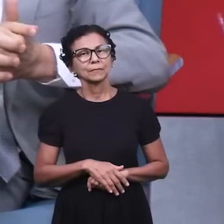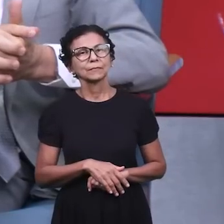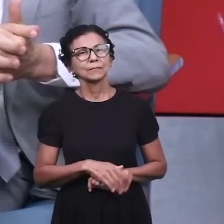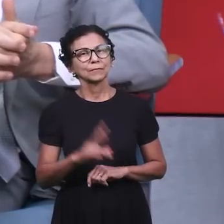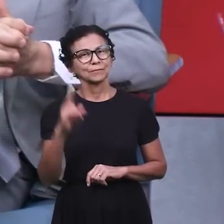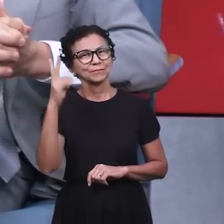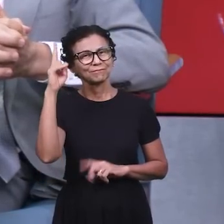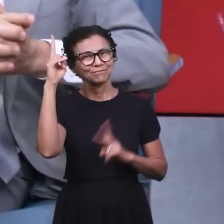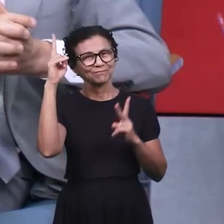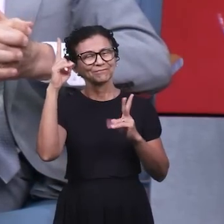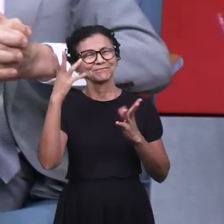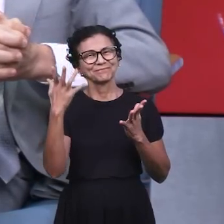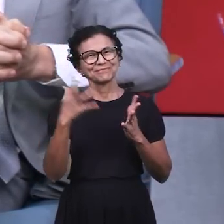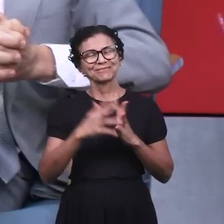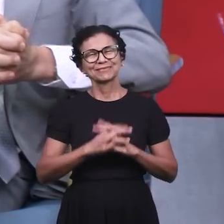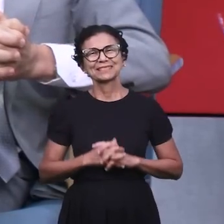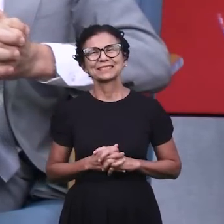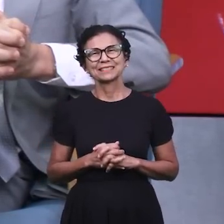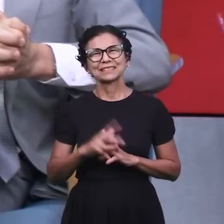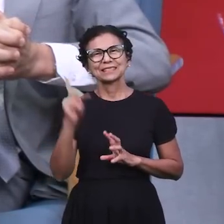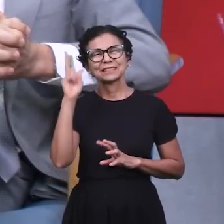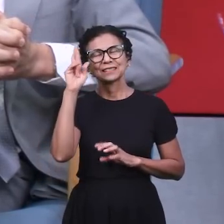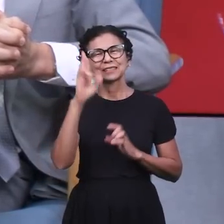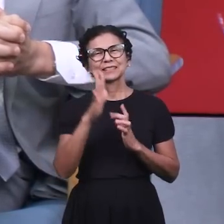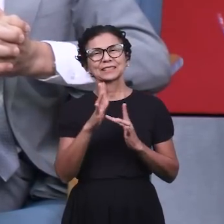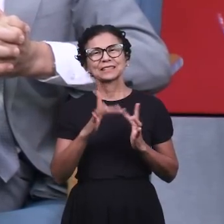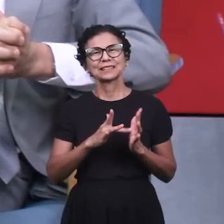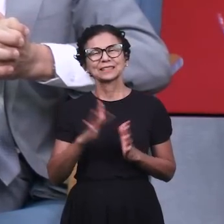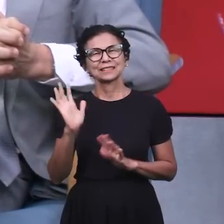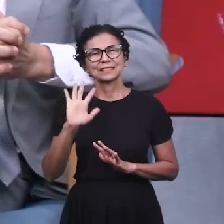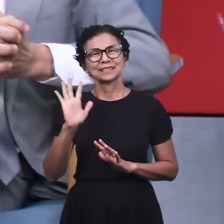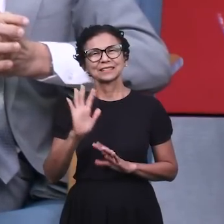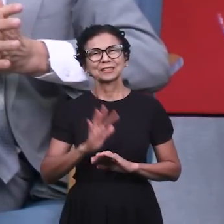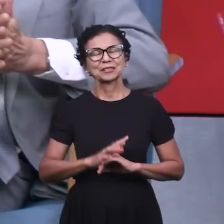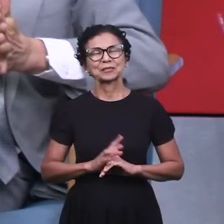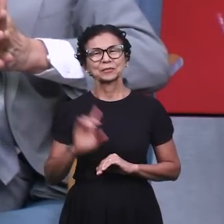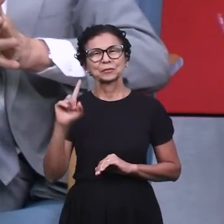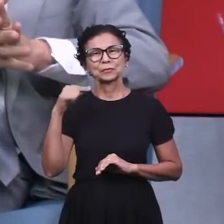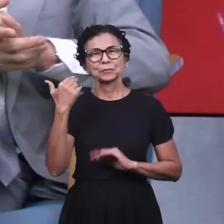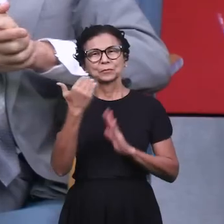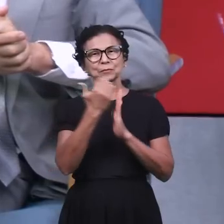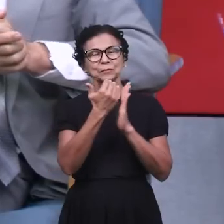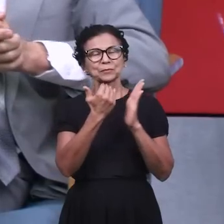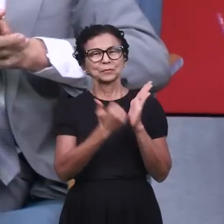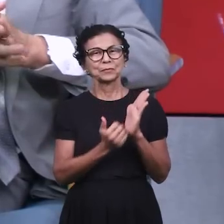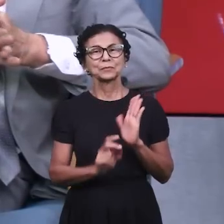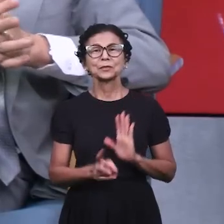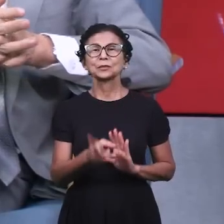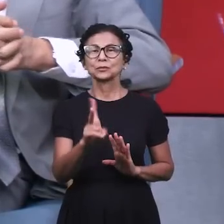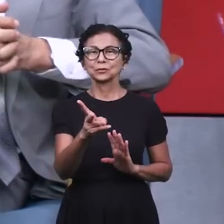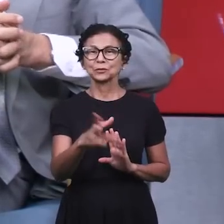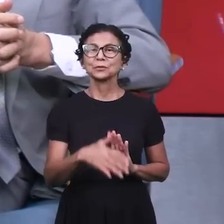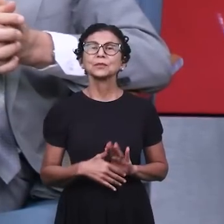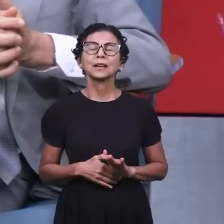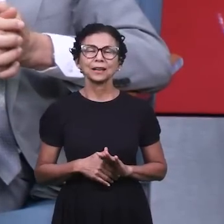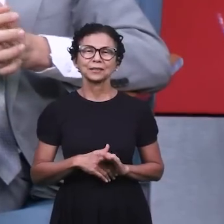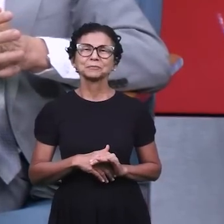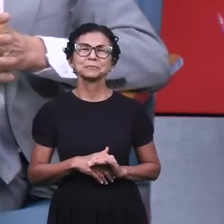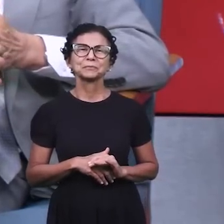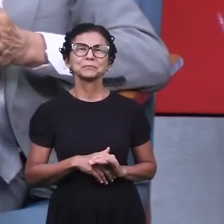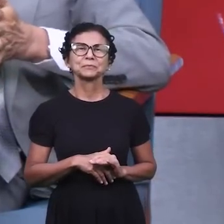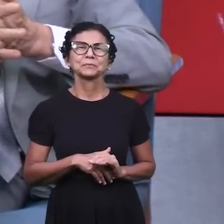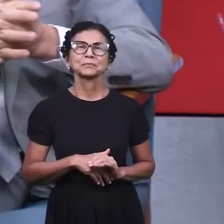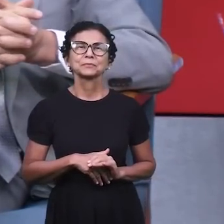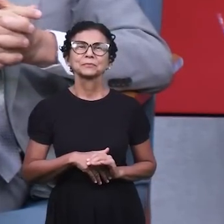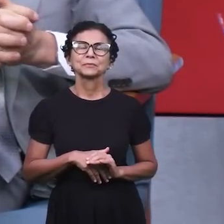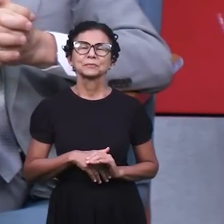tem sido uma grande vitória para nós. A paz do Senhor, até a próxima. Nós vamos continuar falando